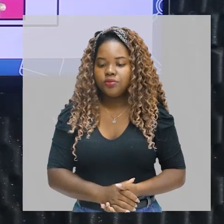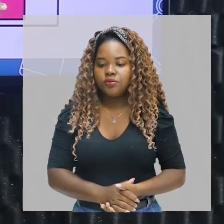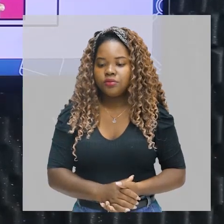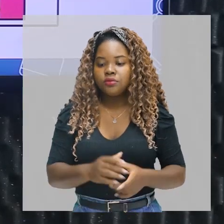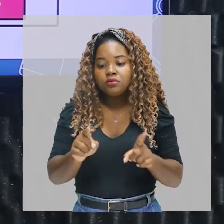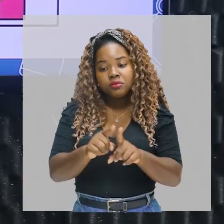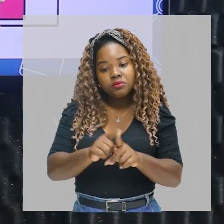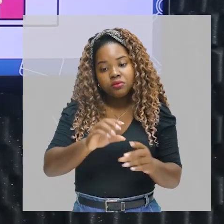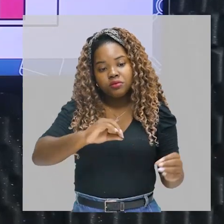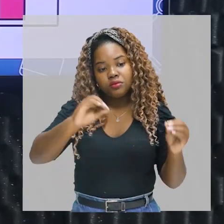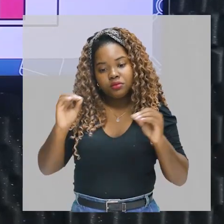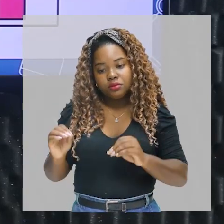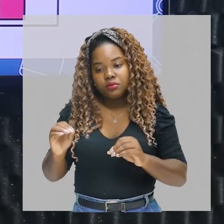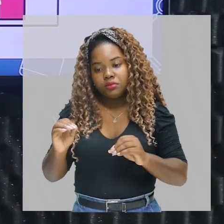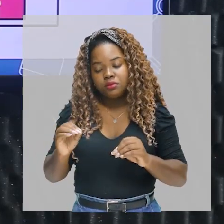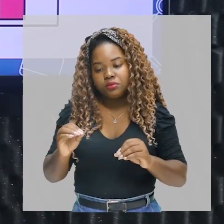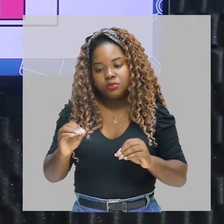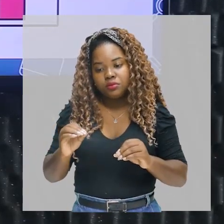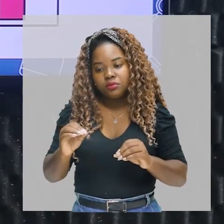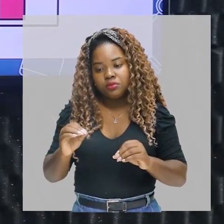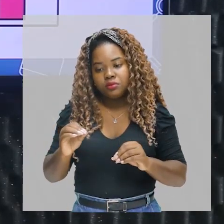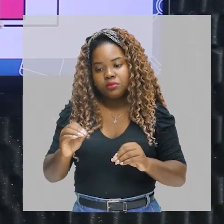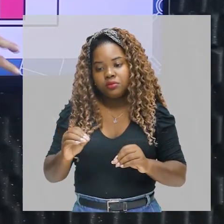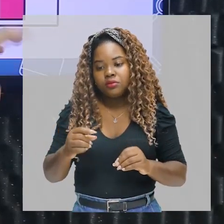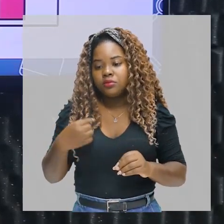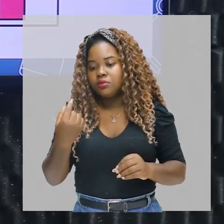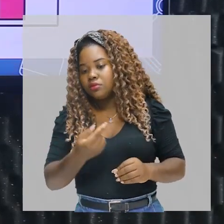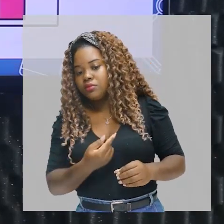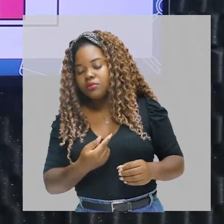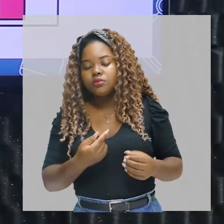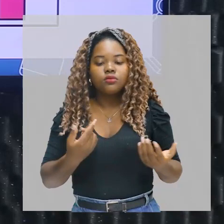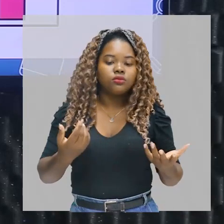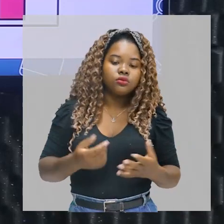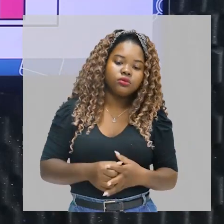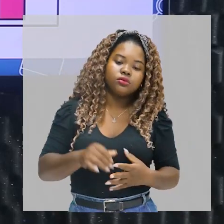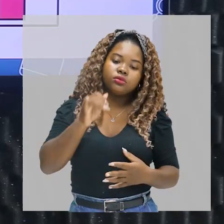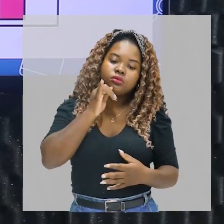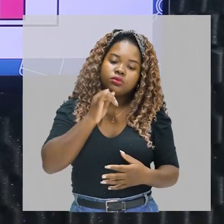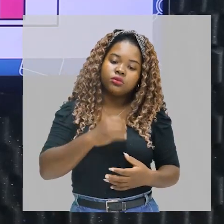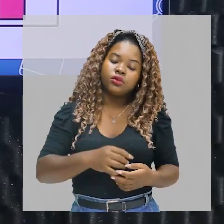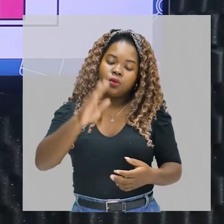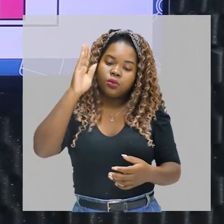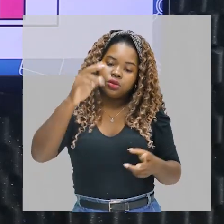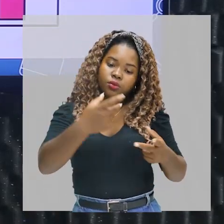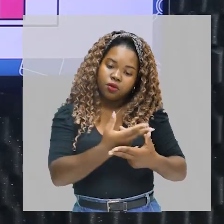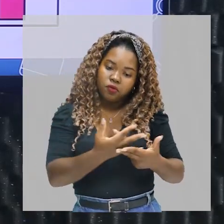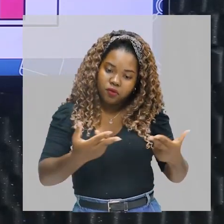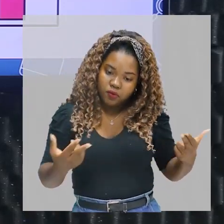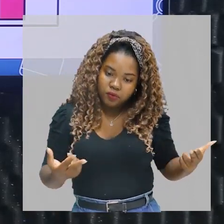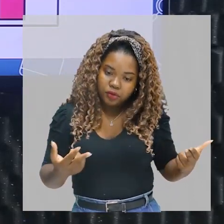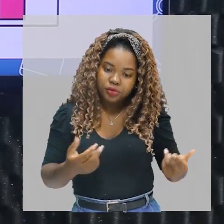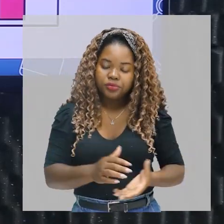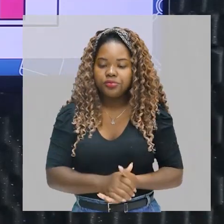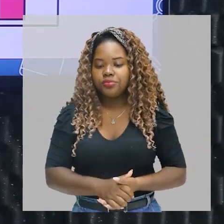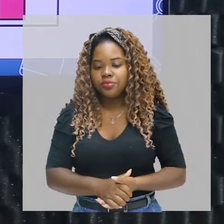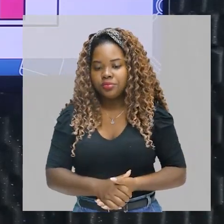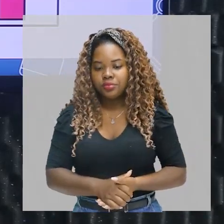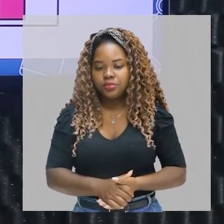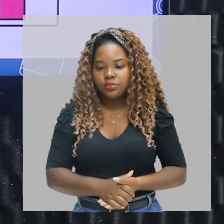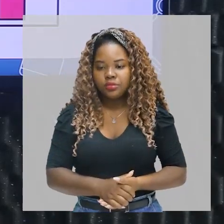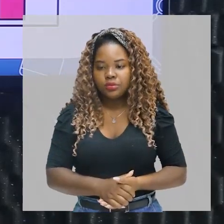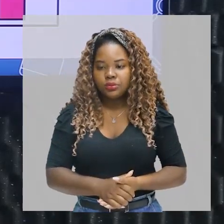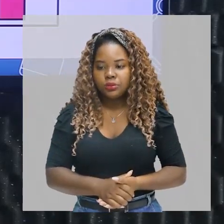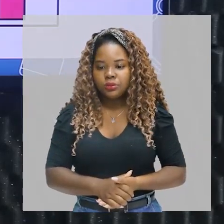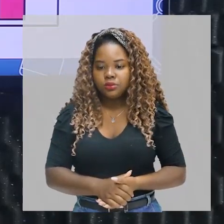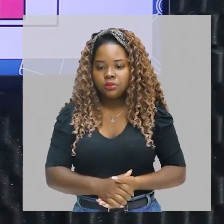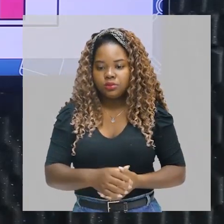muito aplicada quando nós formos trabalhar, por exemplo, aquele princípio da variabilidade para não fugir do